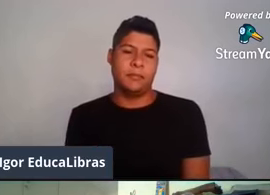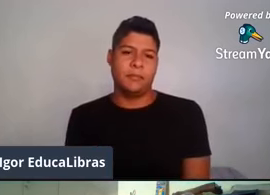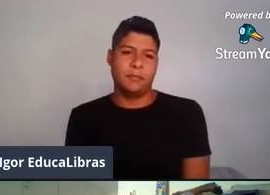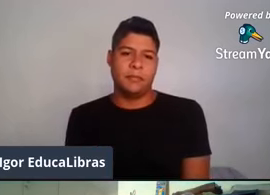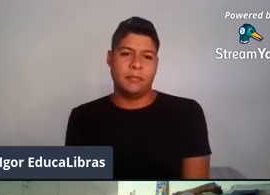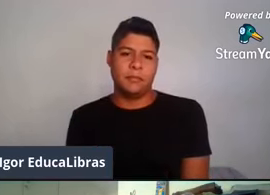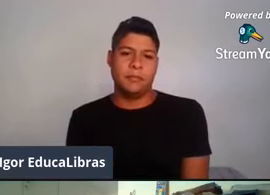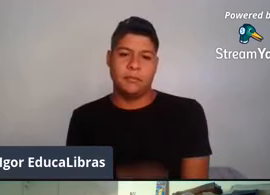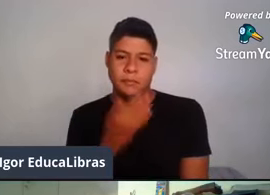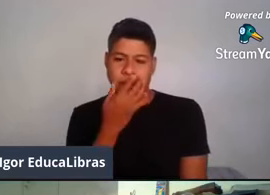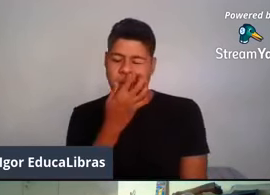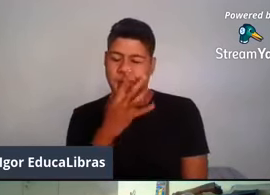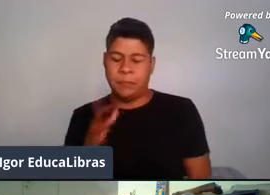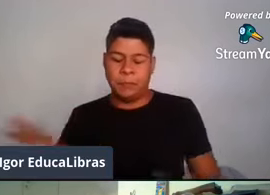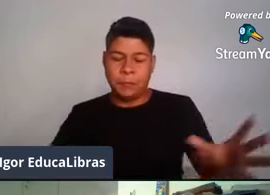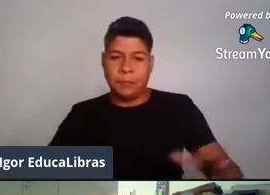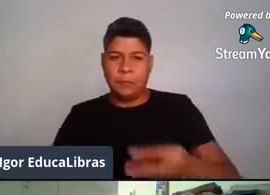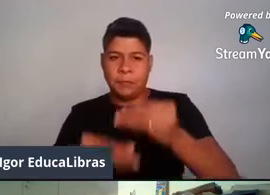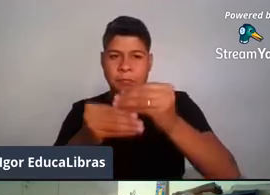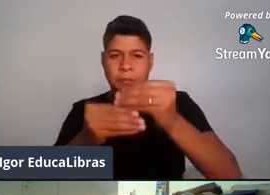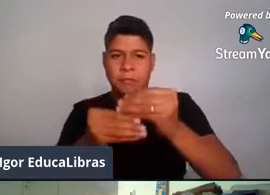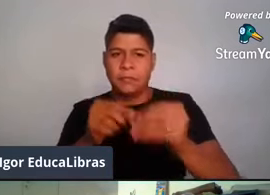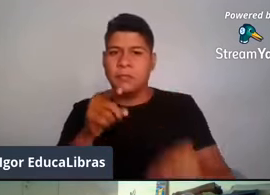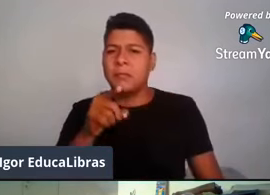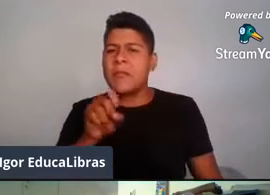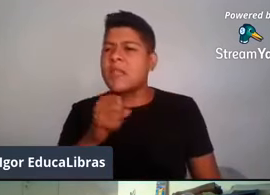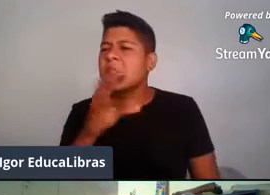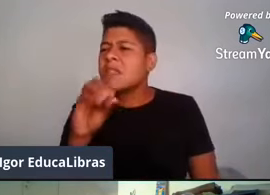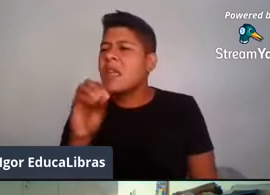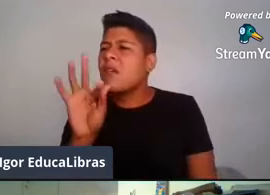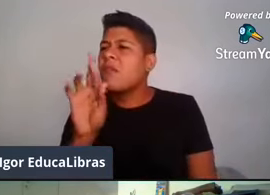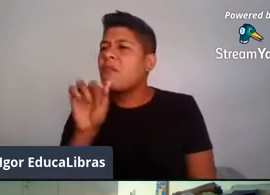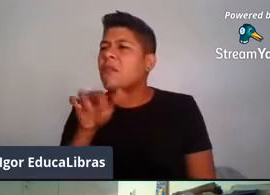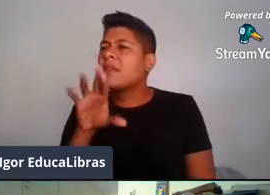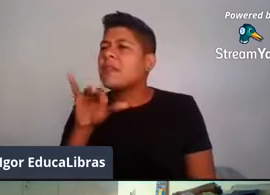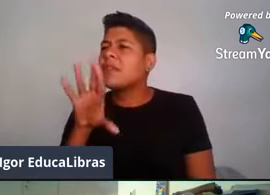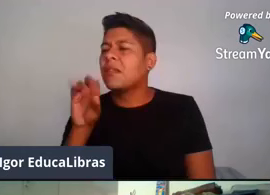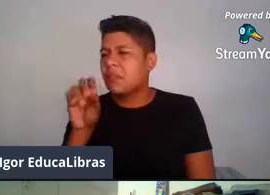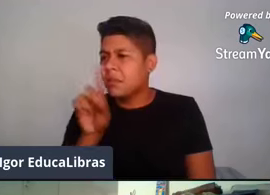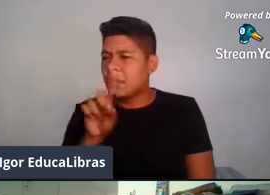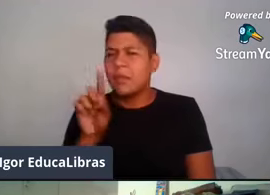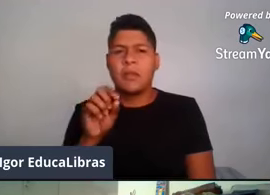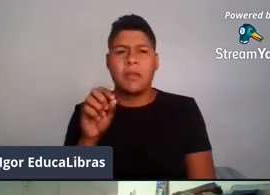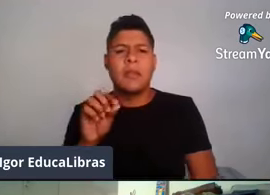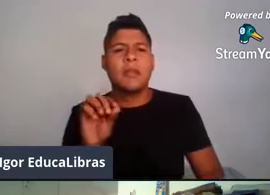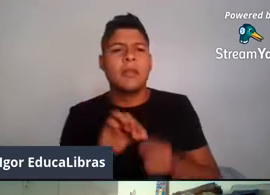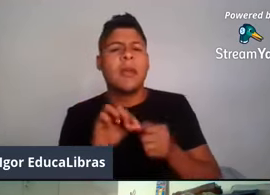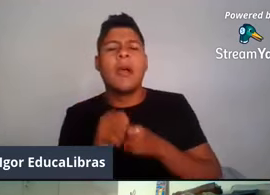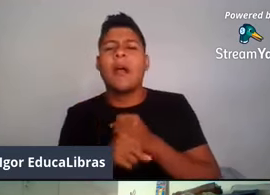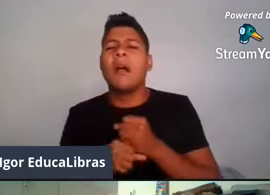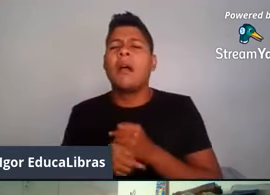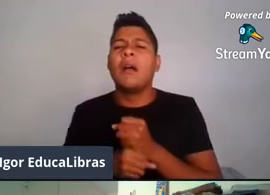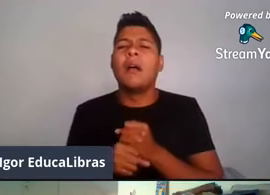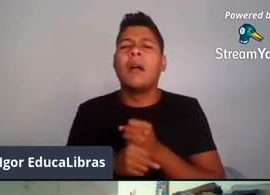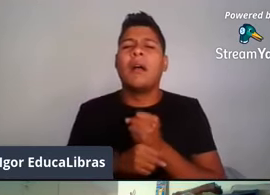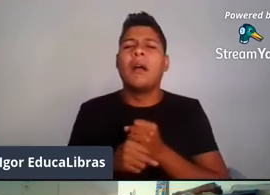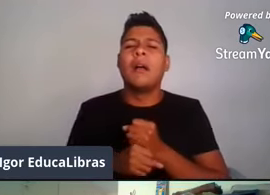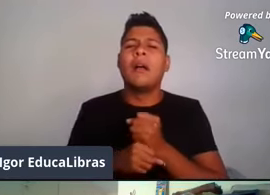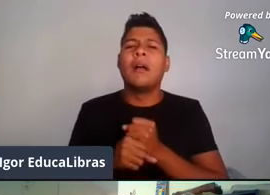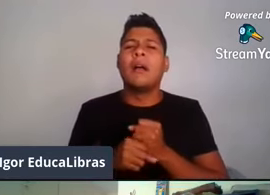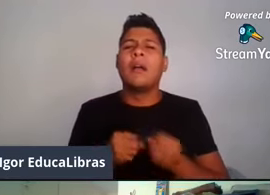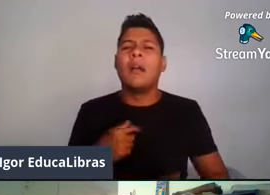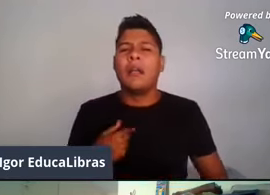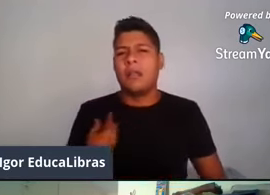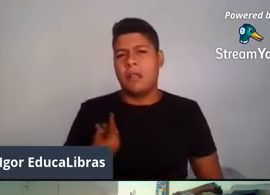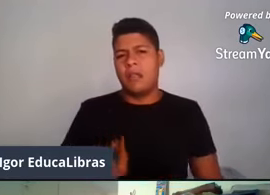Só fazendo um gancho, você fez São Francisco também? Fiz. De que ano, senhor? Eu acho que eu fui seu calouro lá, viu,